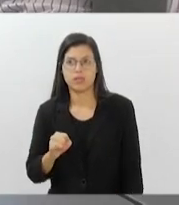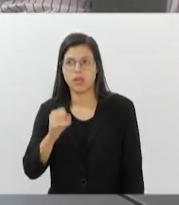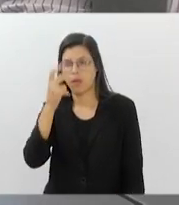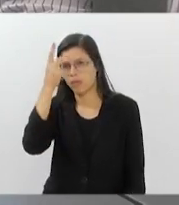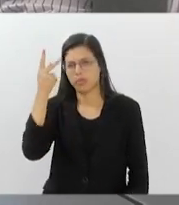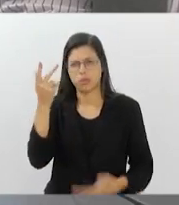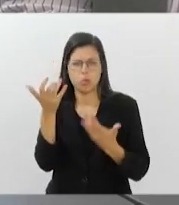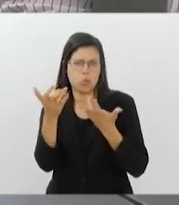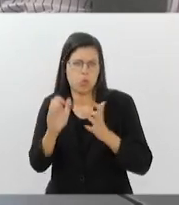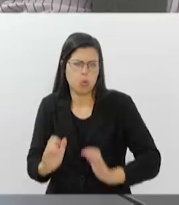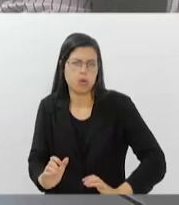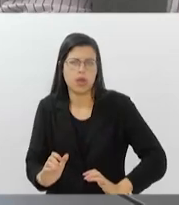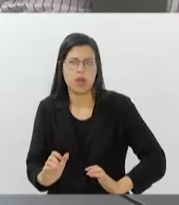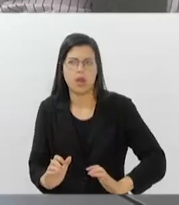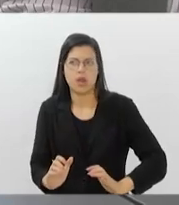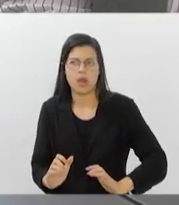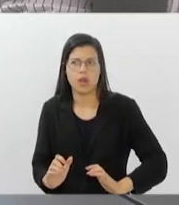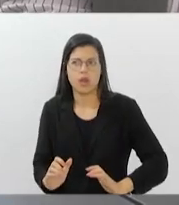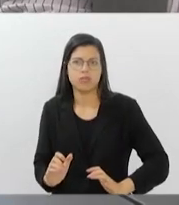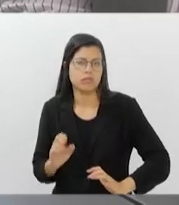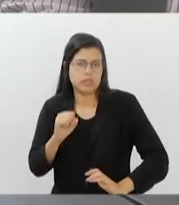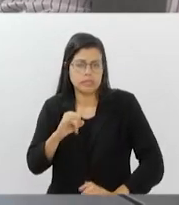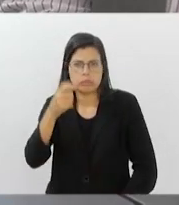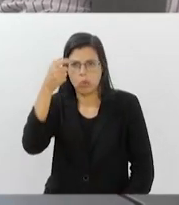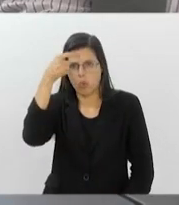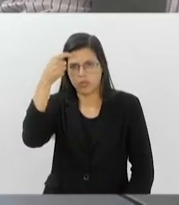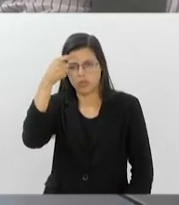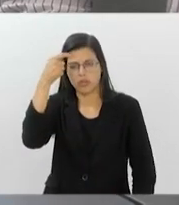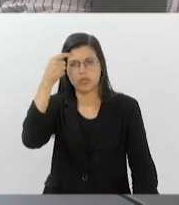pessoa inconsciente, a pessoa consciente, ou